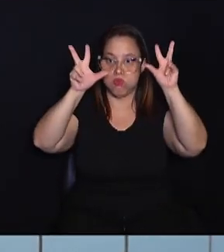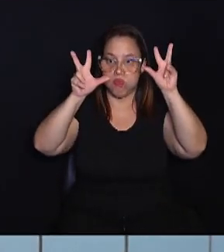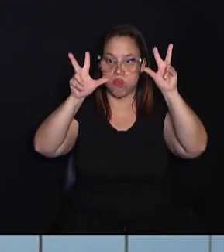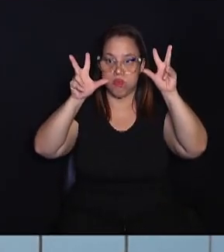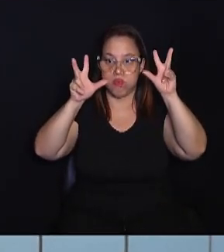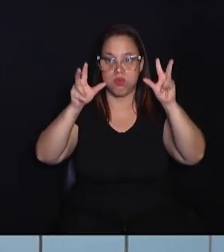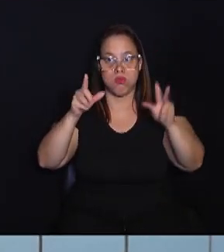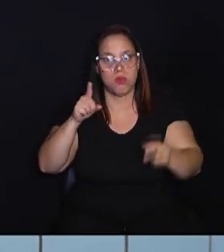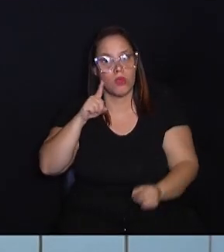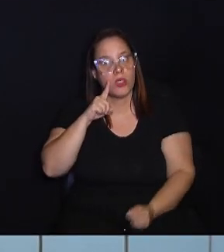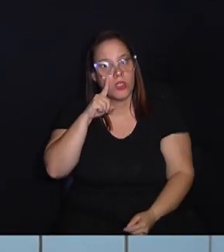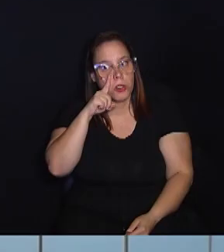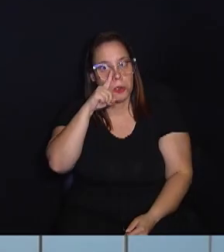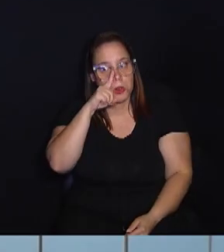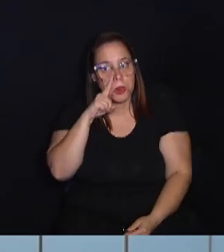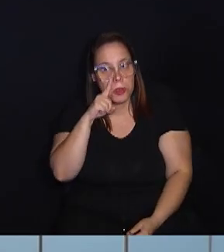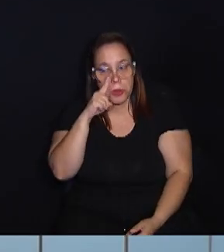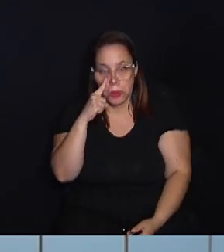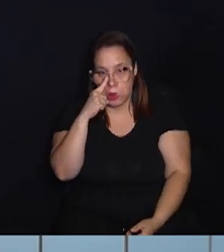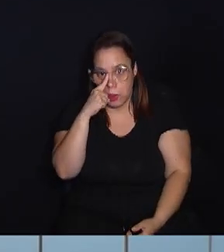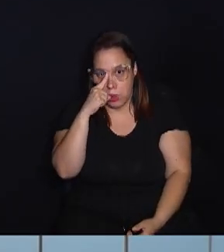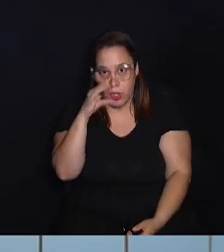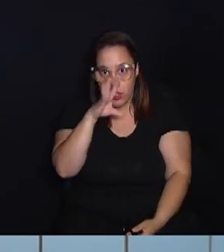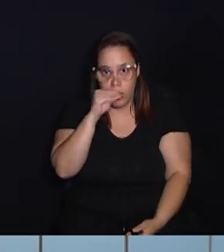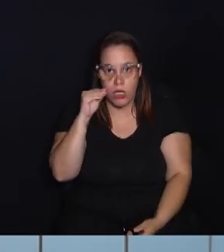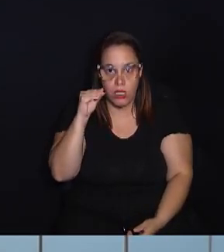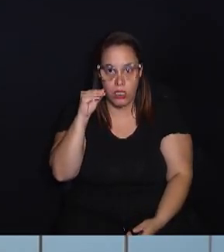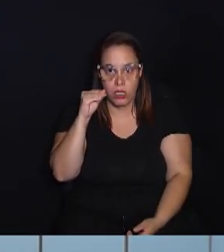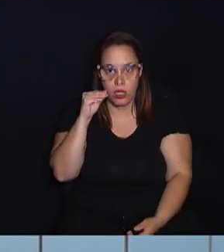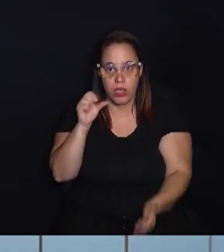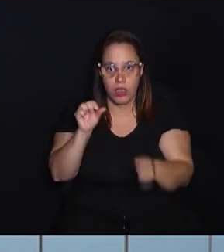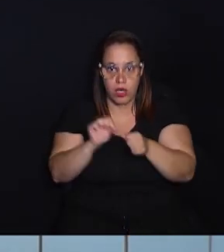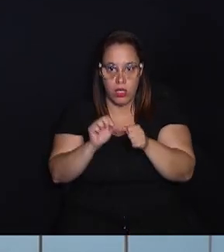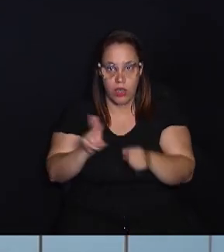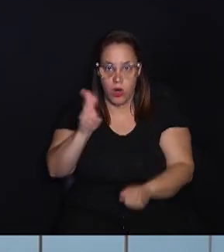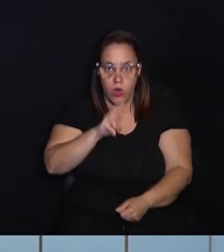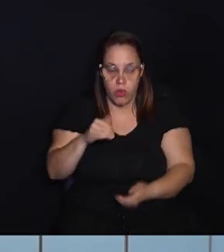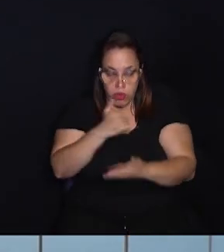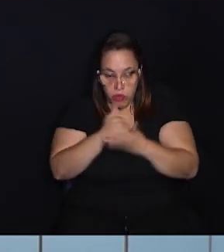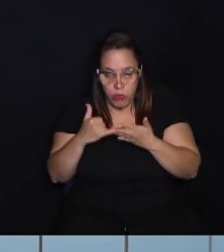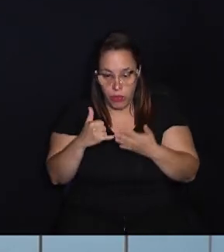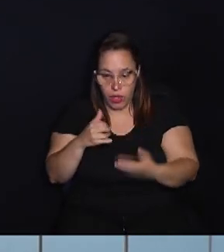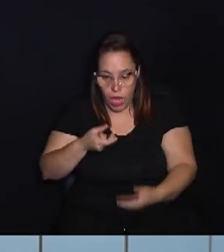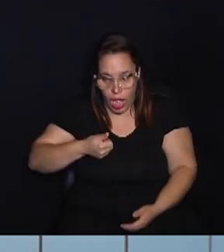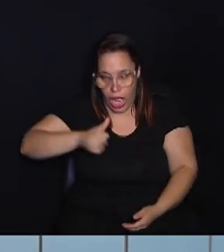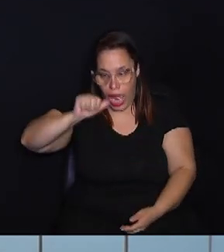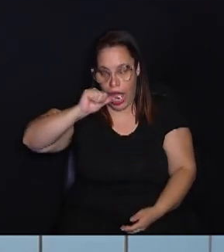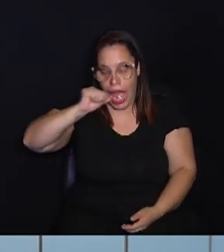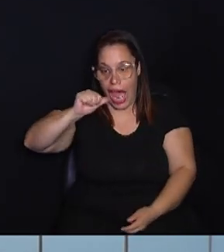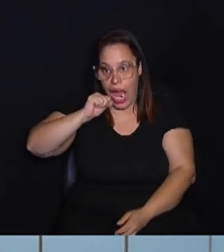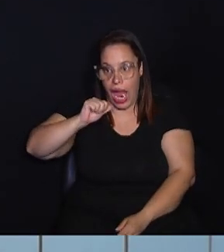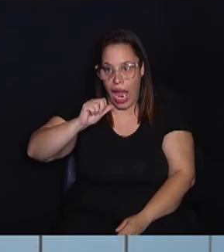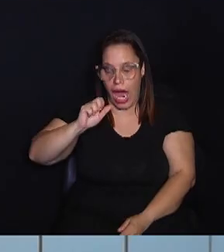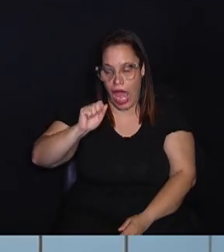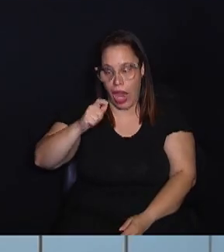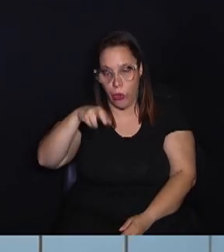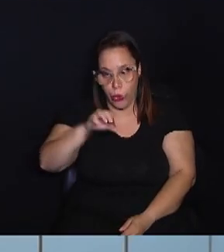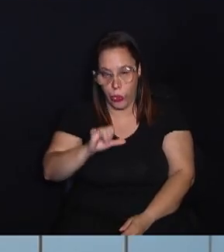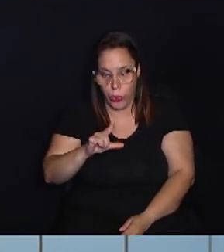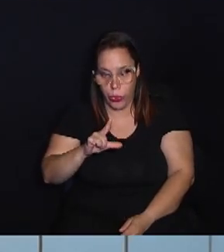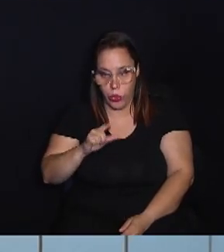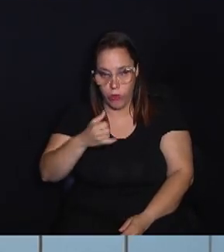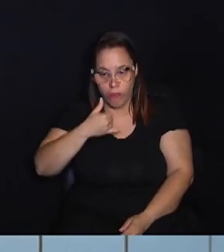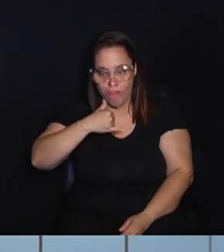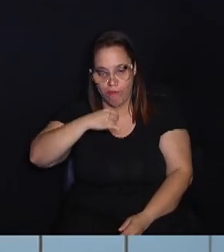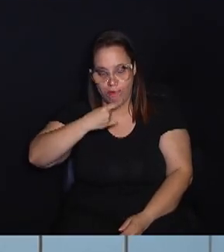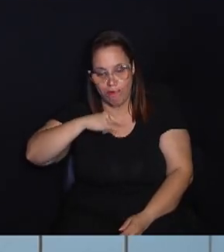risco de adolescente fazer uso de droga, de álcool, né, principalmente. Porque